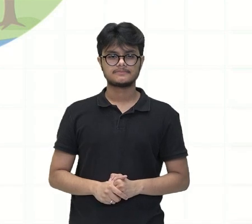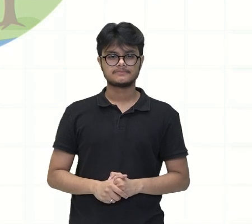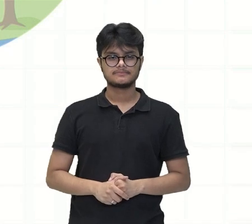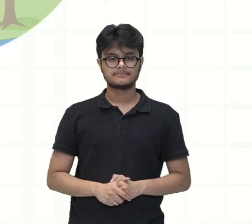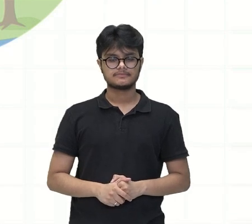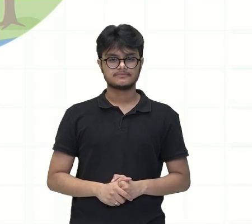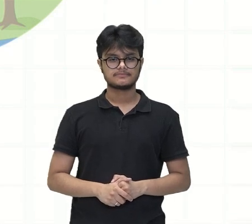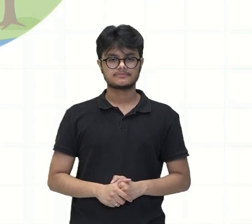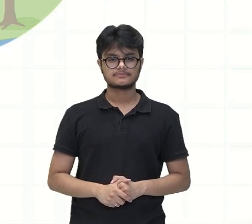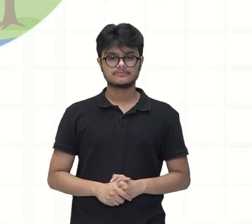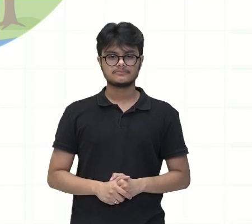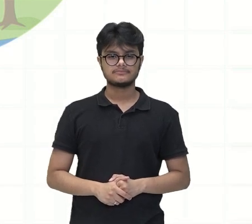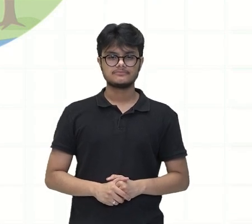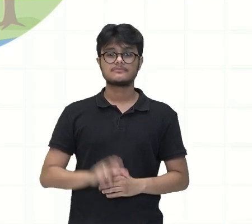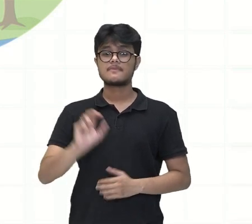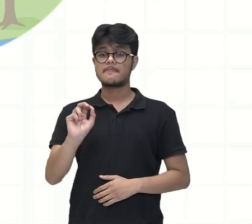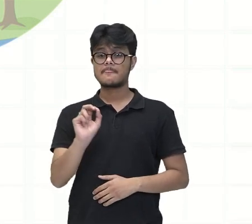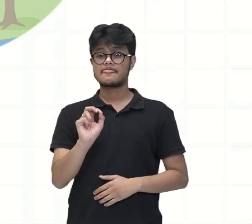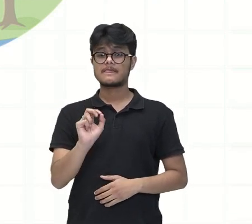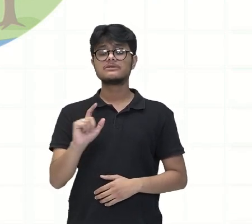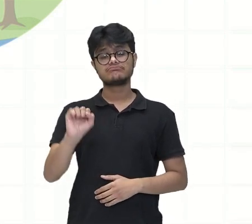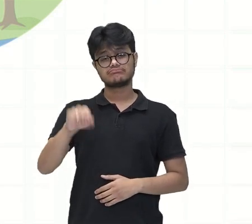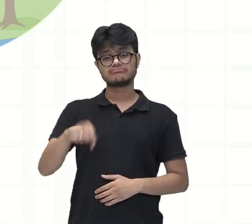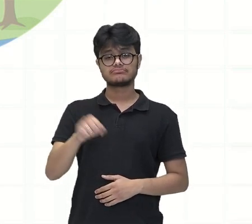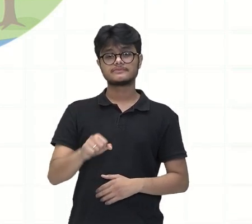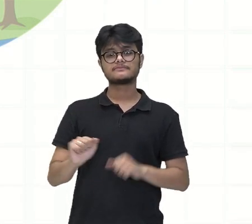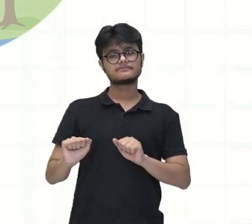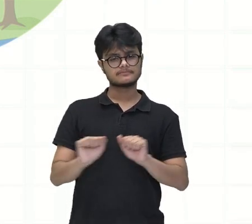né, ou transpiração